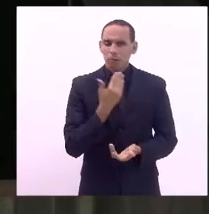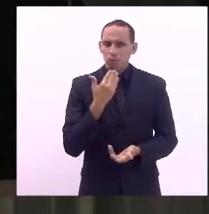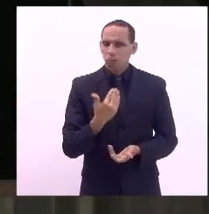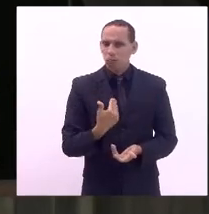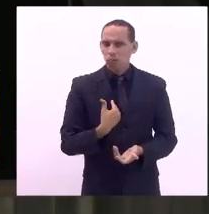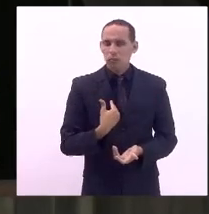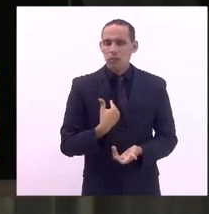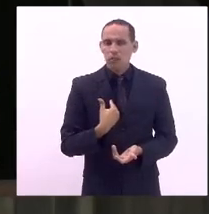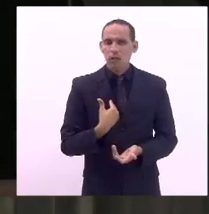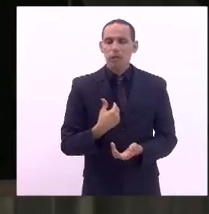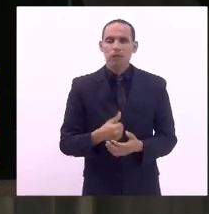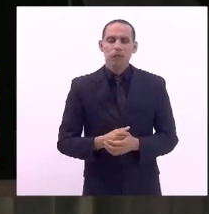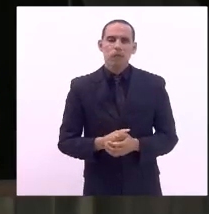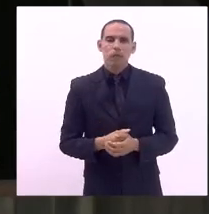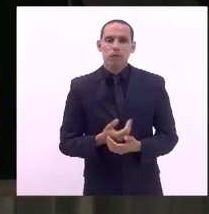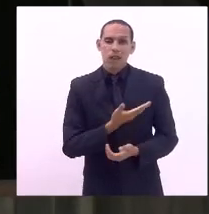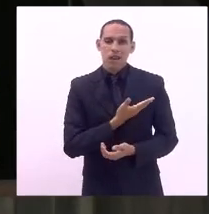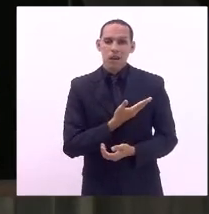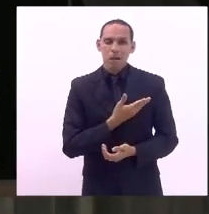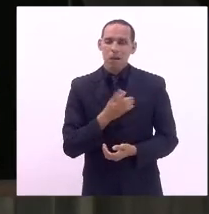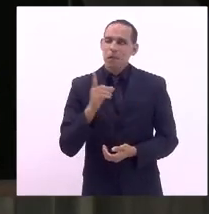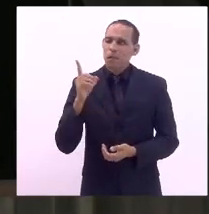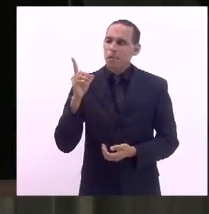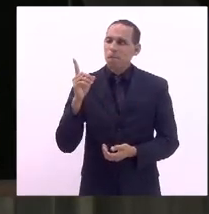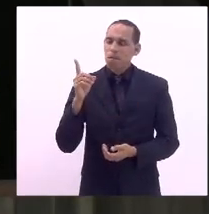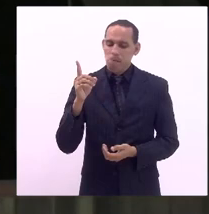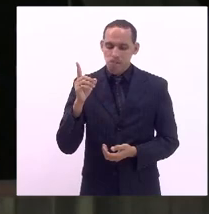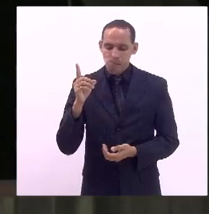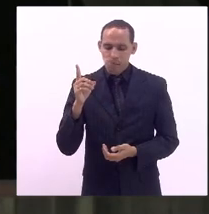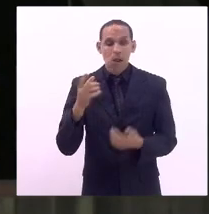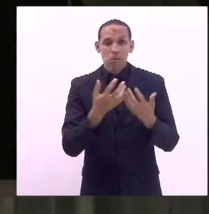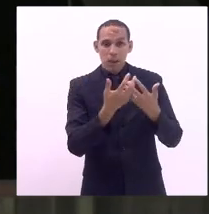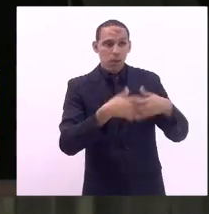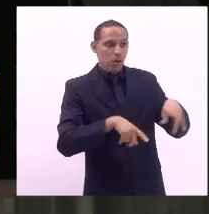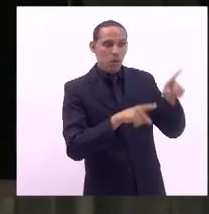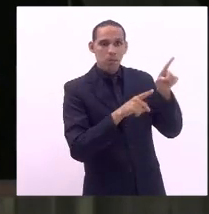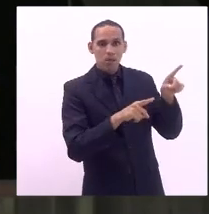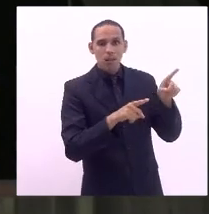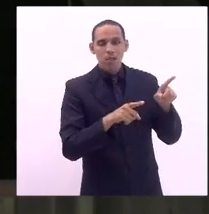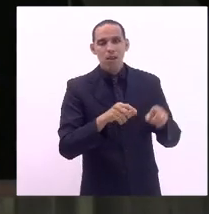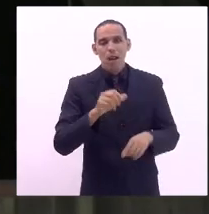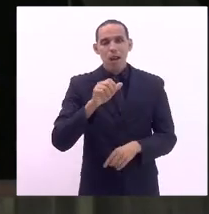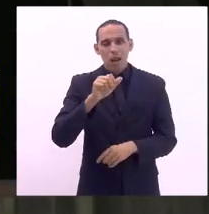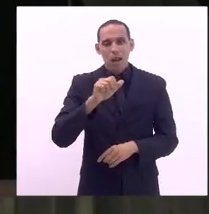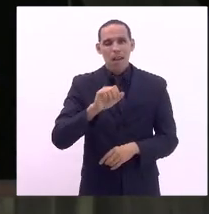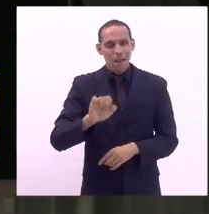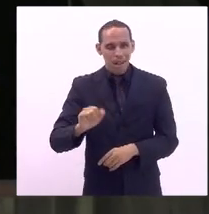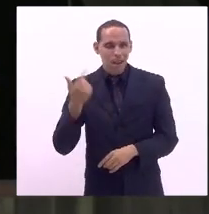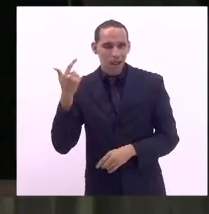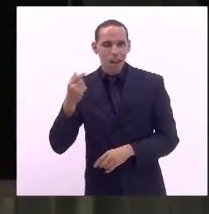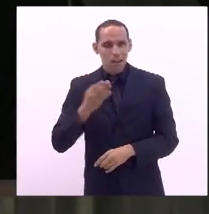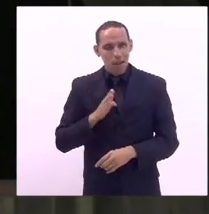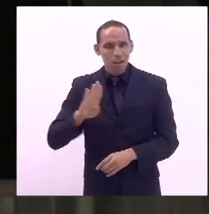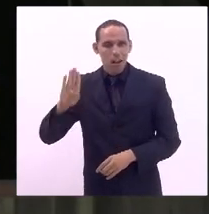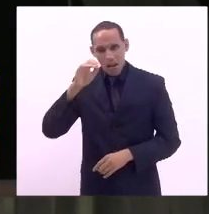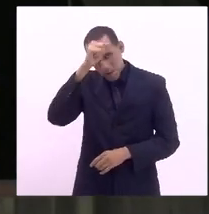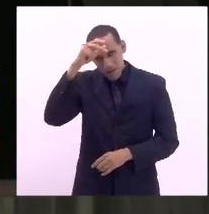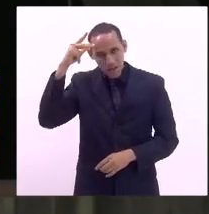na pessoa do nosso amigo lá de Petrópolis, ex-candidato a prefeito, o professor Leandro